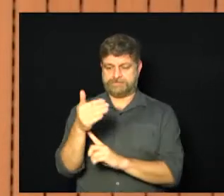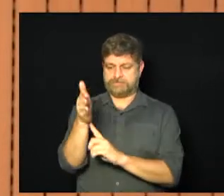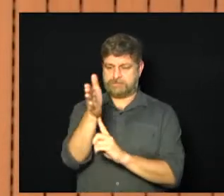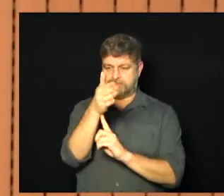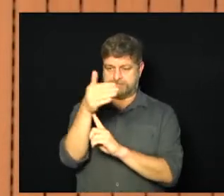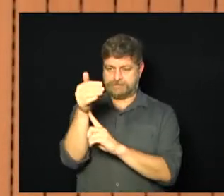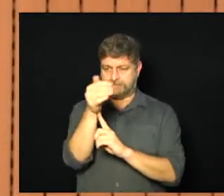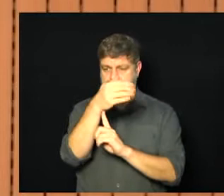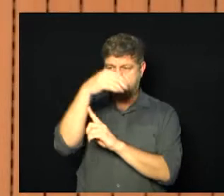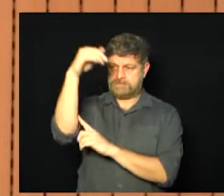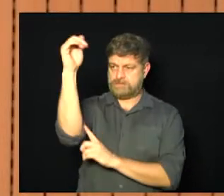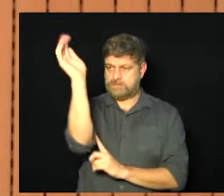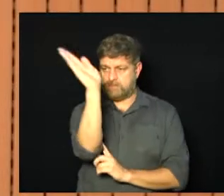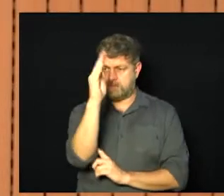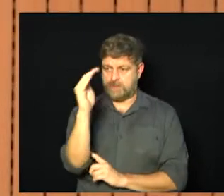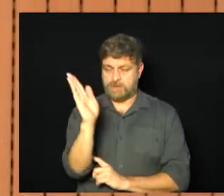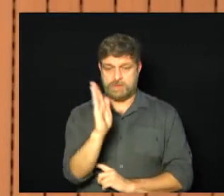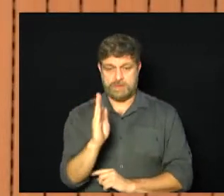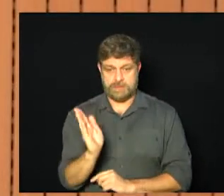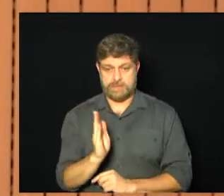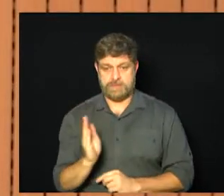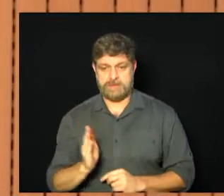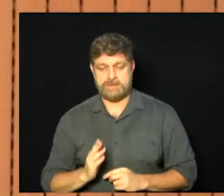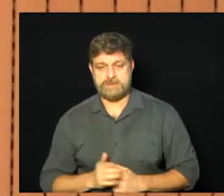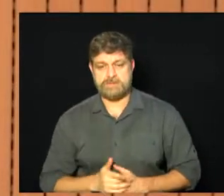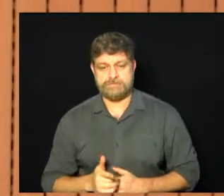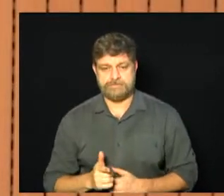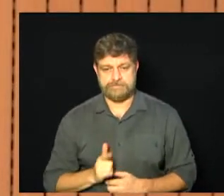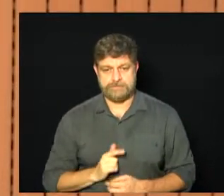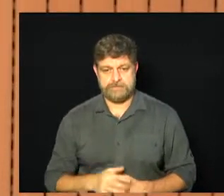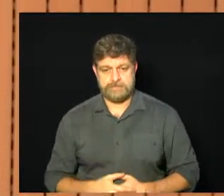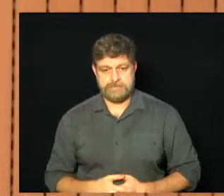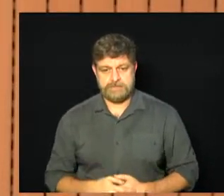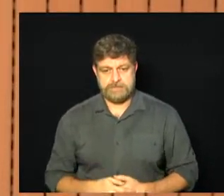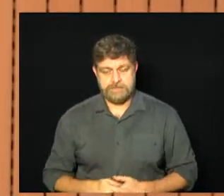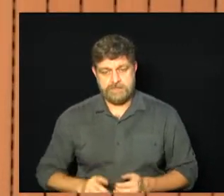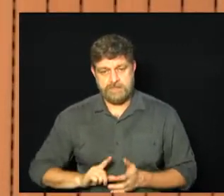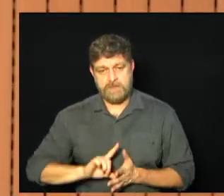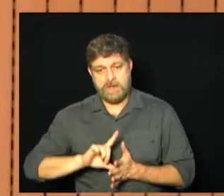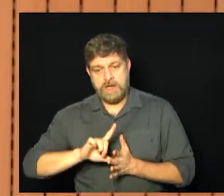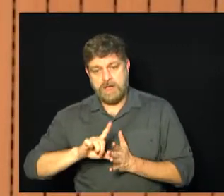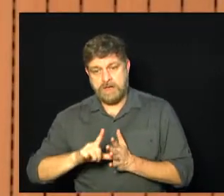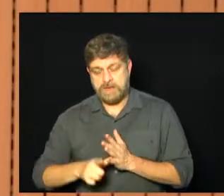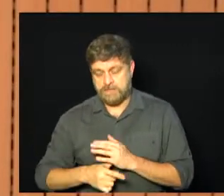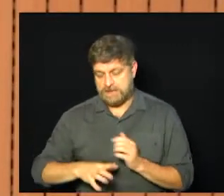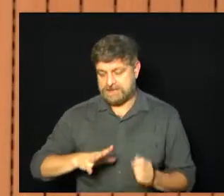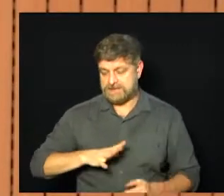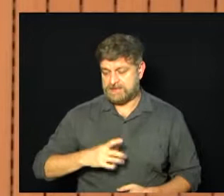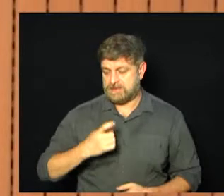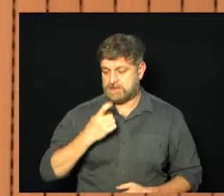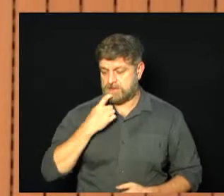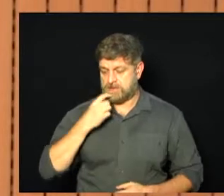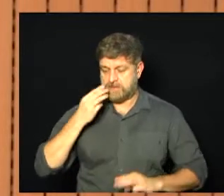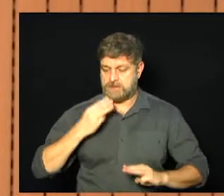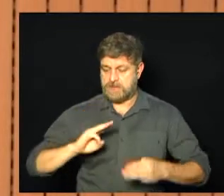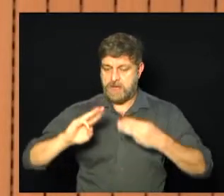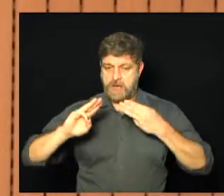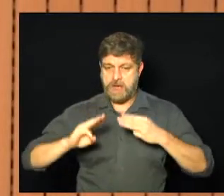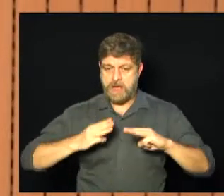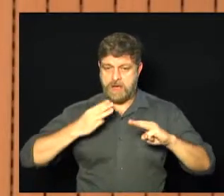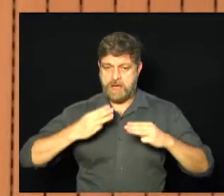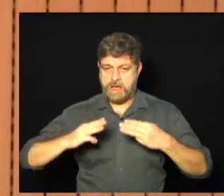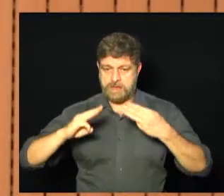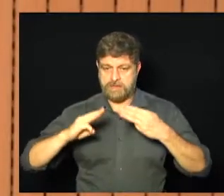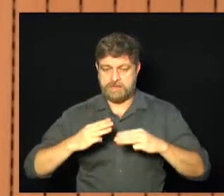Osório Duque Estrada e música Francisco Manuel da Silva, e hino da cidade de Campinas, letra Carlos